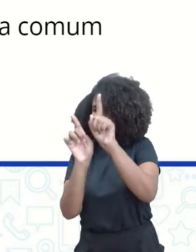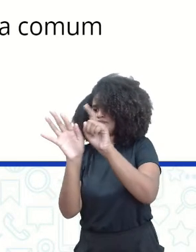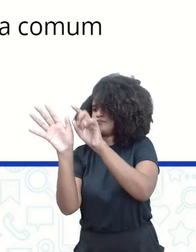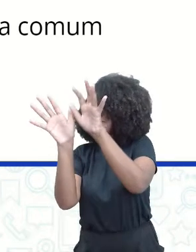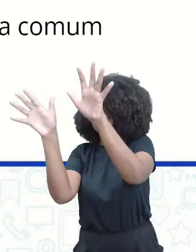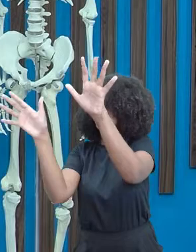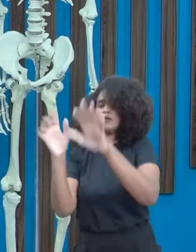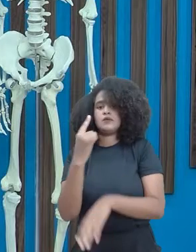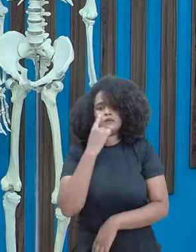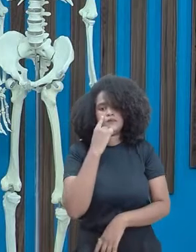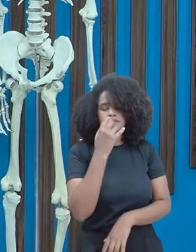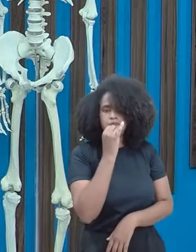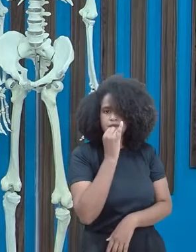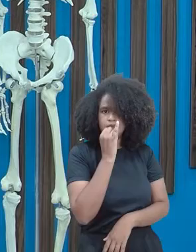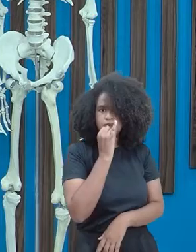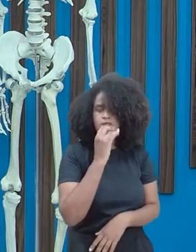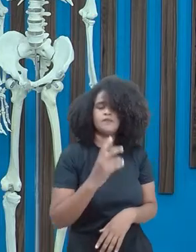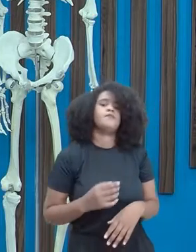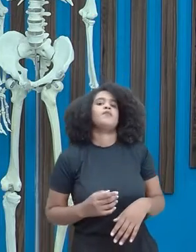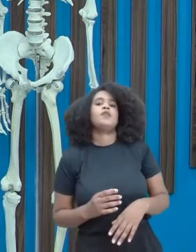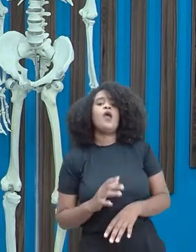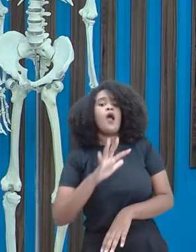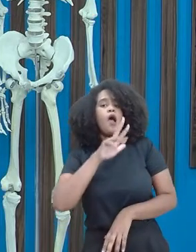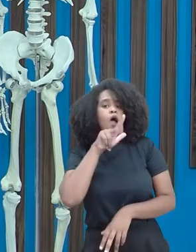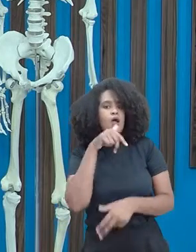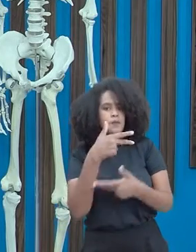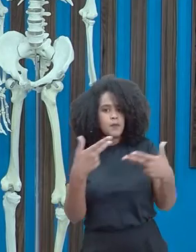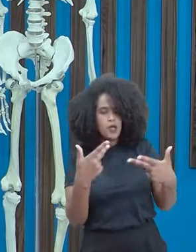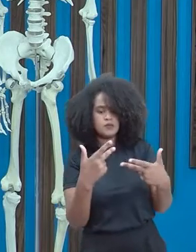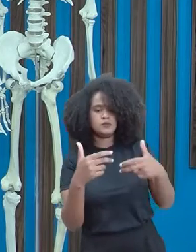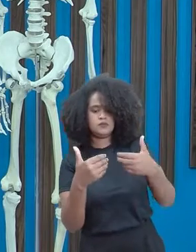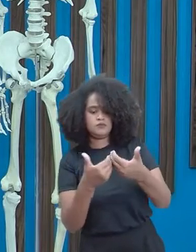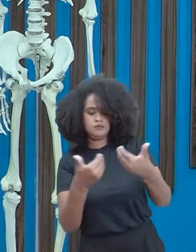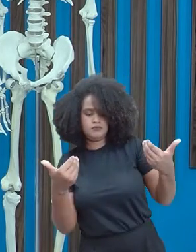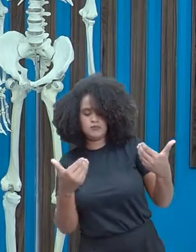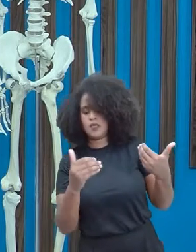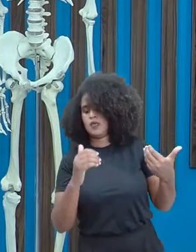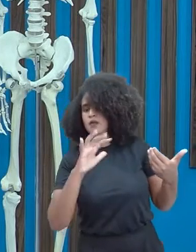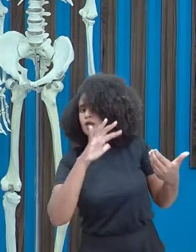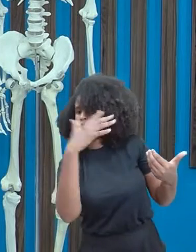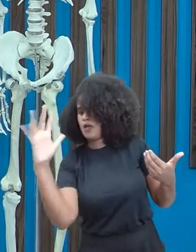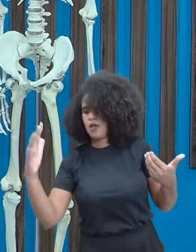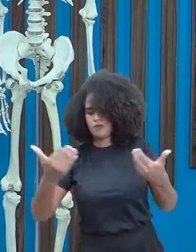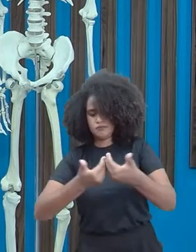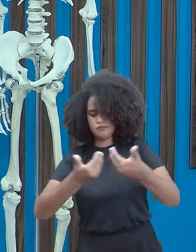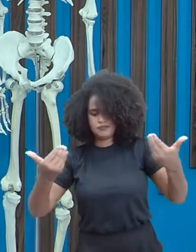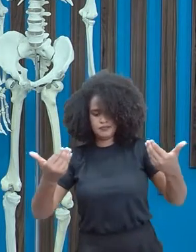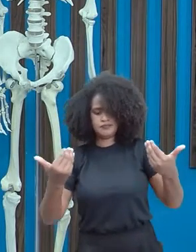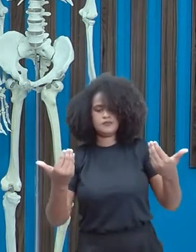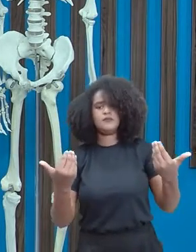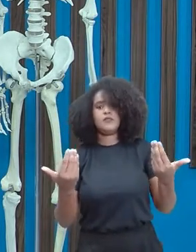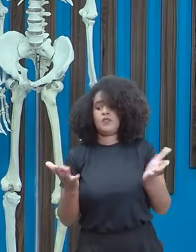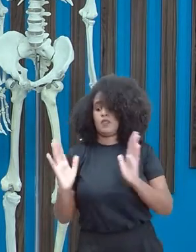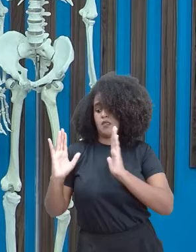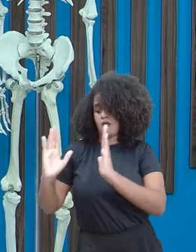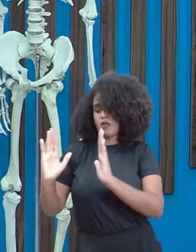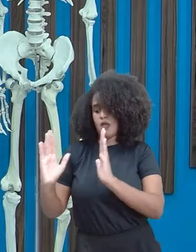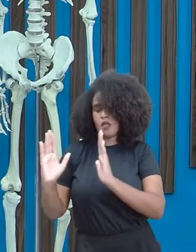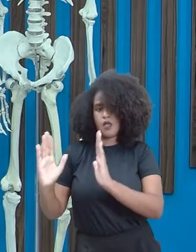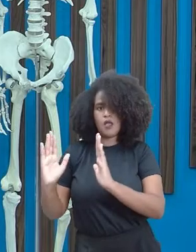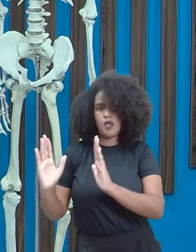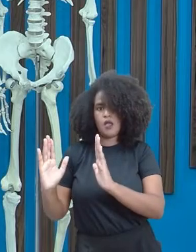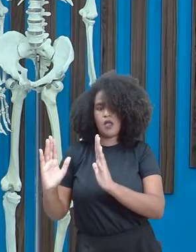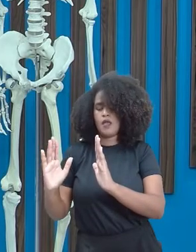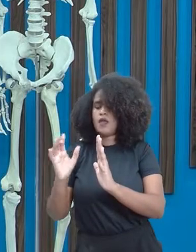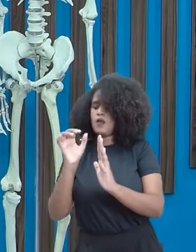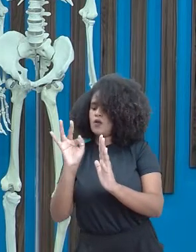pegou dividiu aí animais e vegetais. Então, ele já começou a ver. Eu vou colocar nessa árvore aqui embaixo